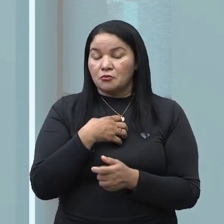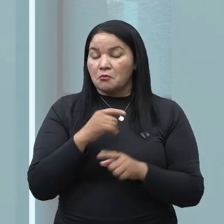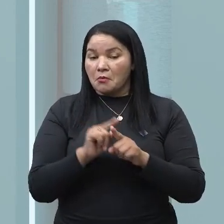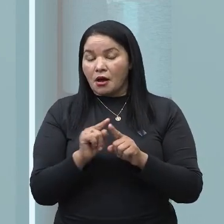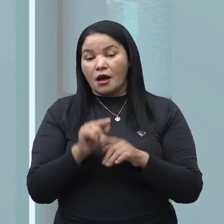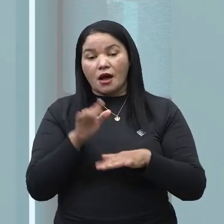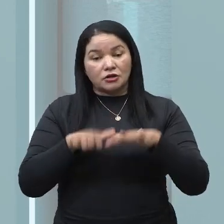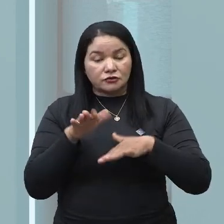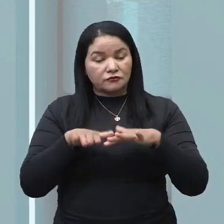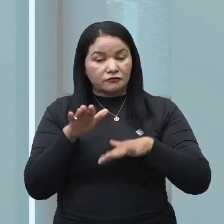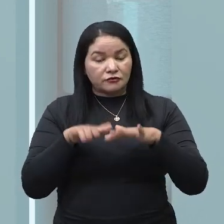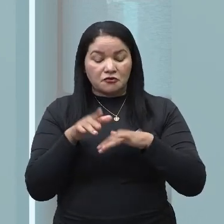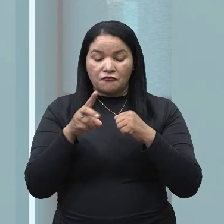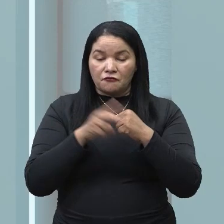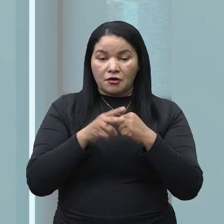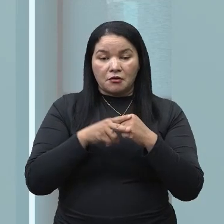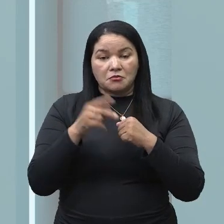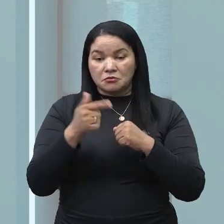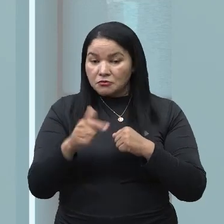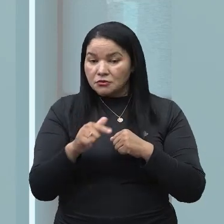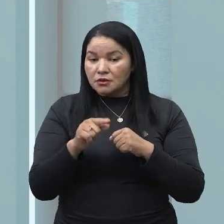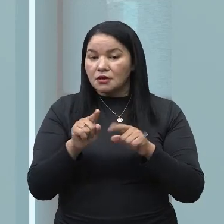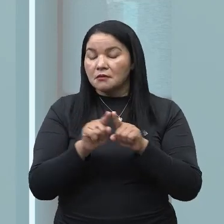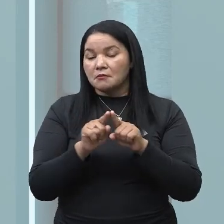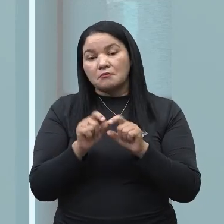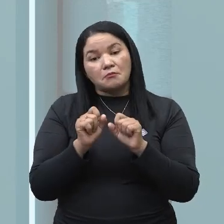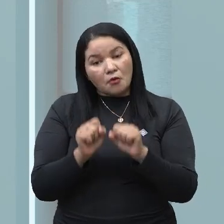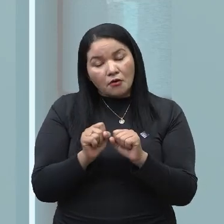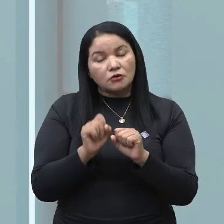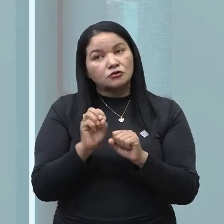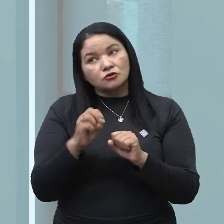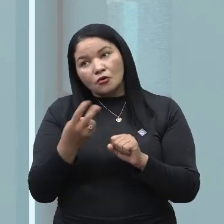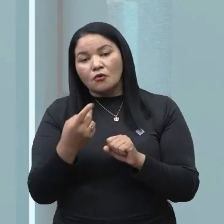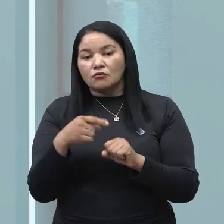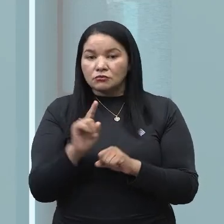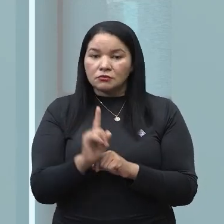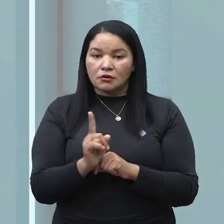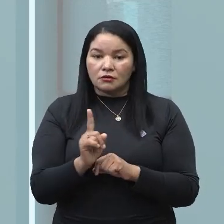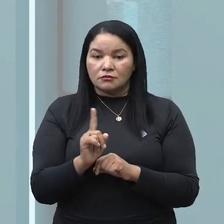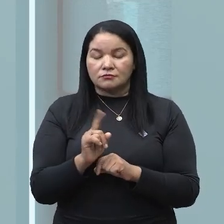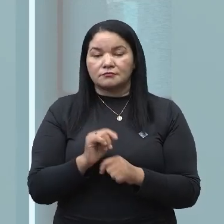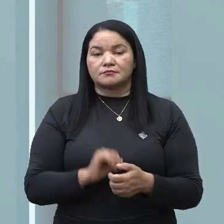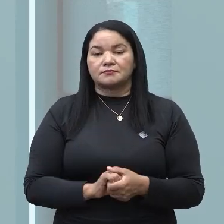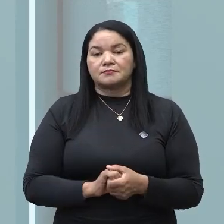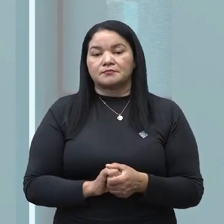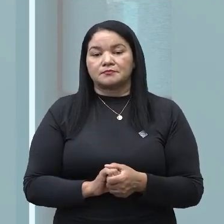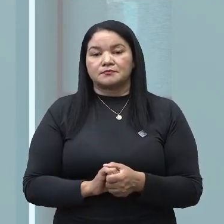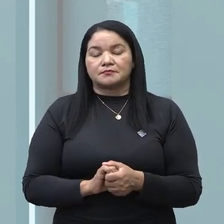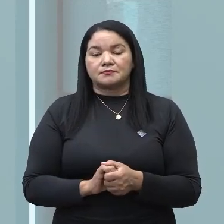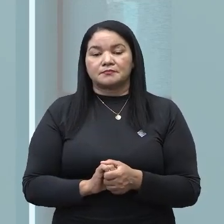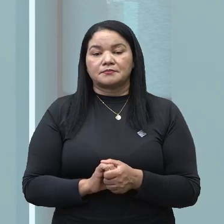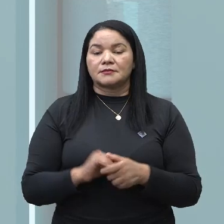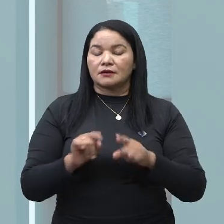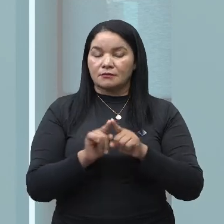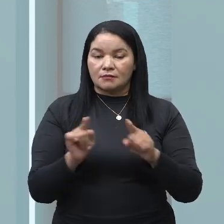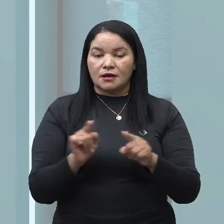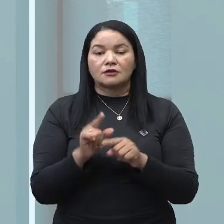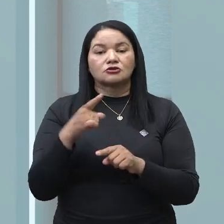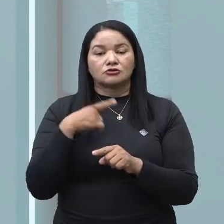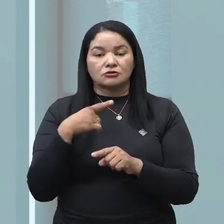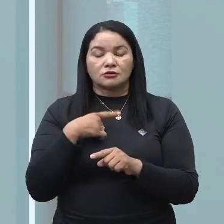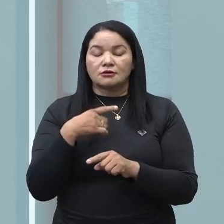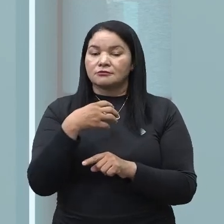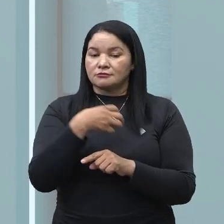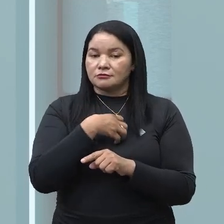verbo. Não necessariamente ela vai ter um verbo, ela pode ter um verbo, pode não ter verbo, mas ela tem um sentido,